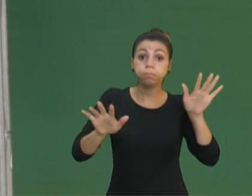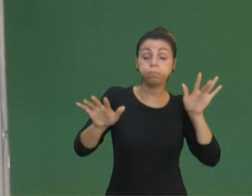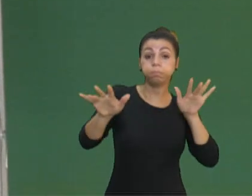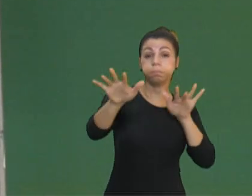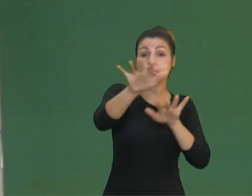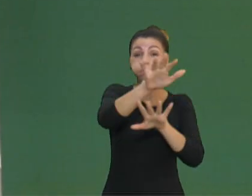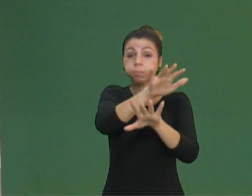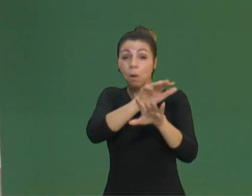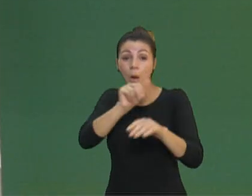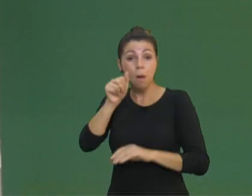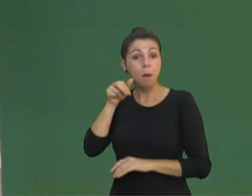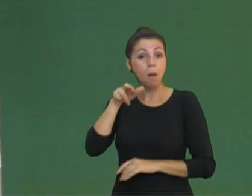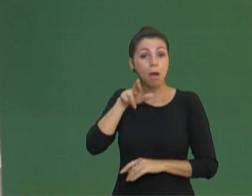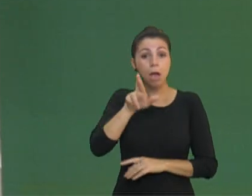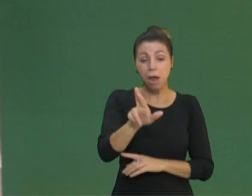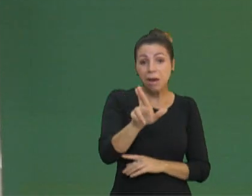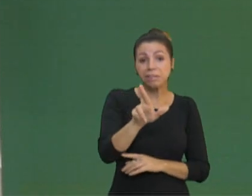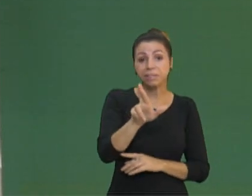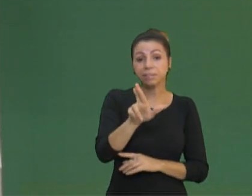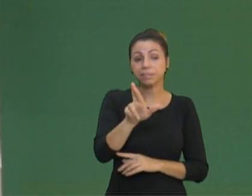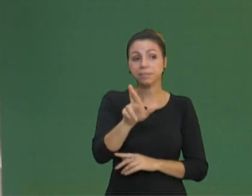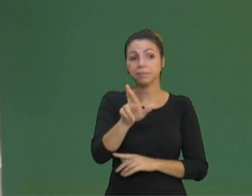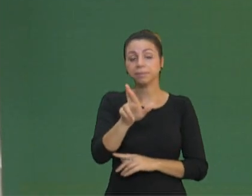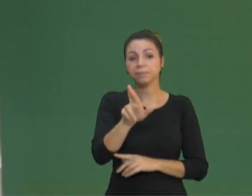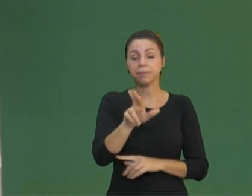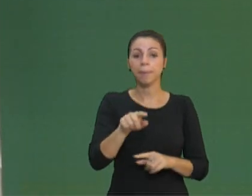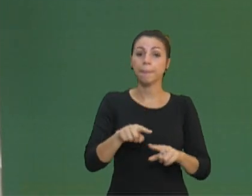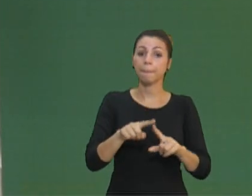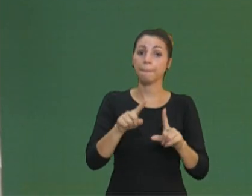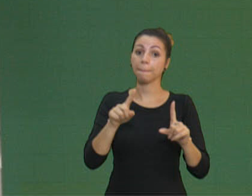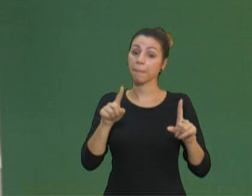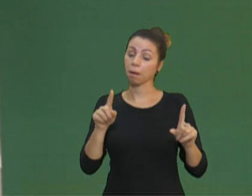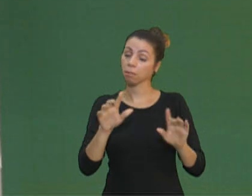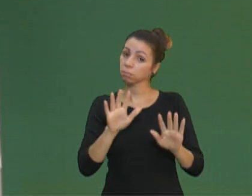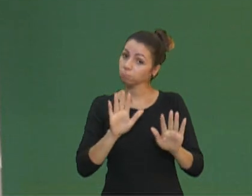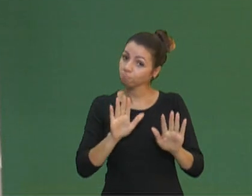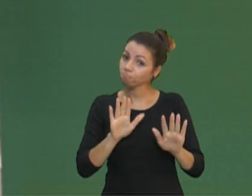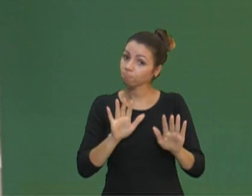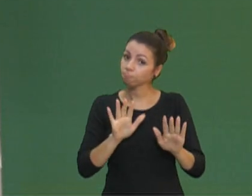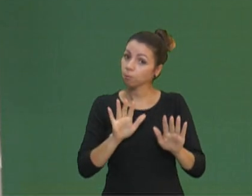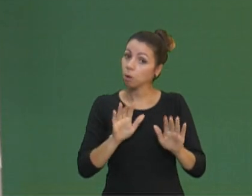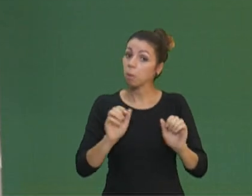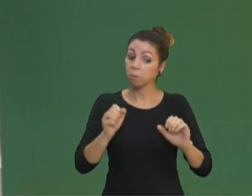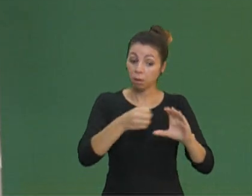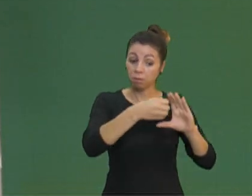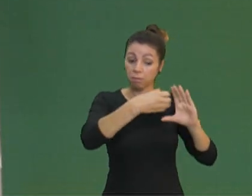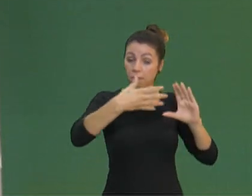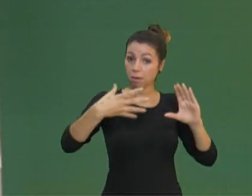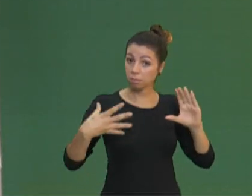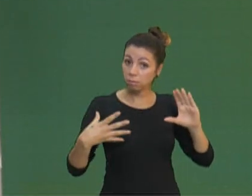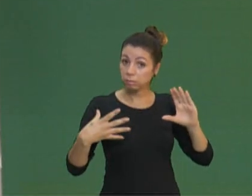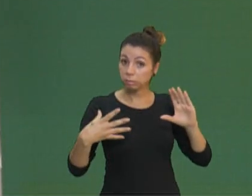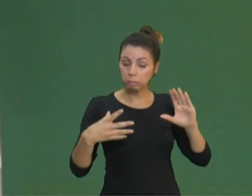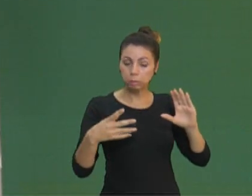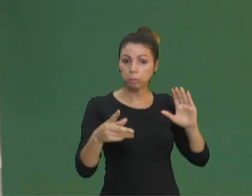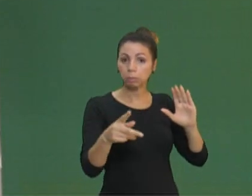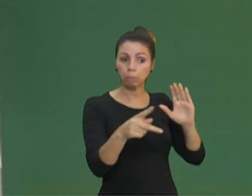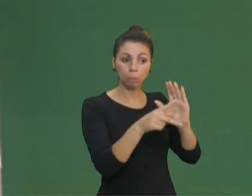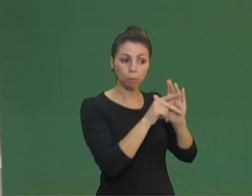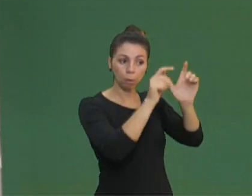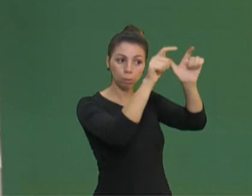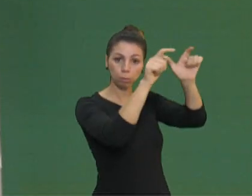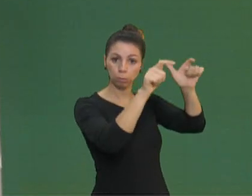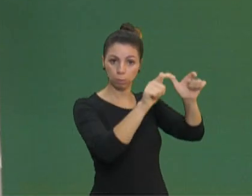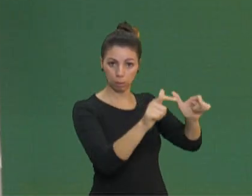correntes atmosféricas, são massas de ar, mas são massas que elas têm características do local onde